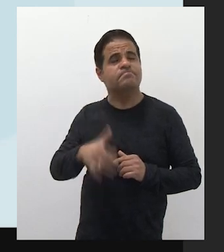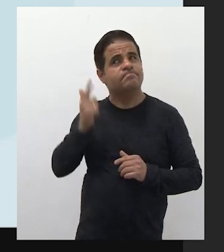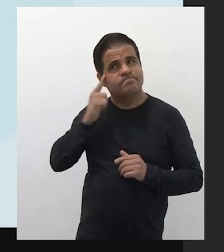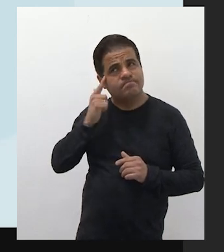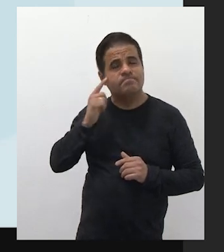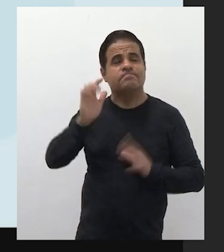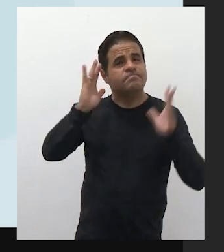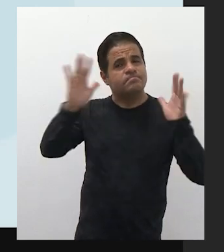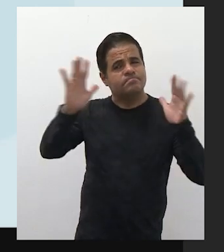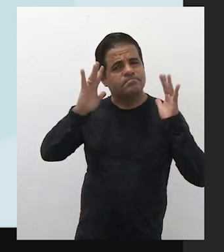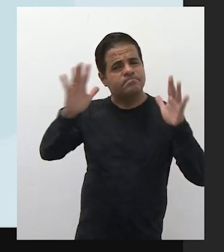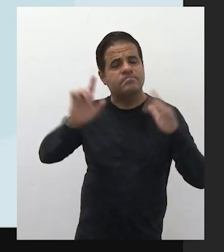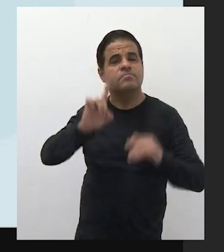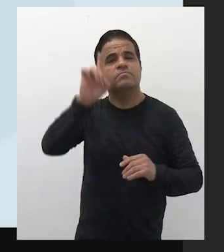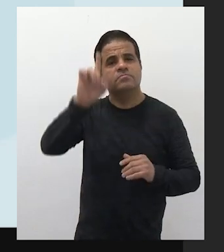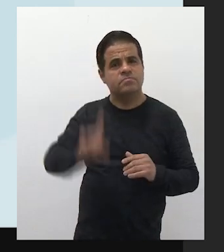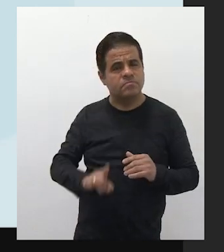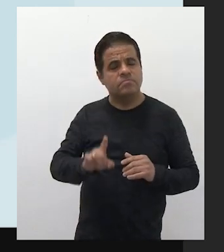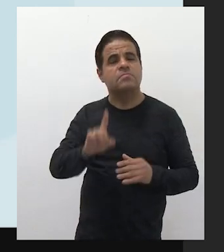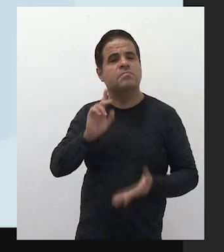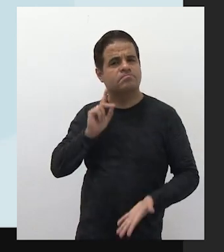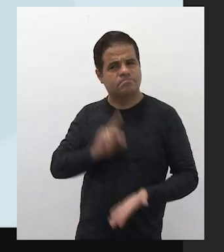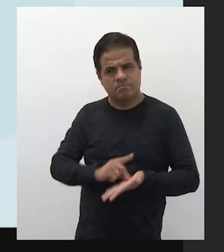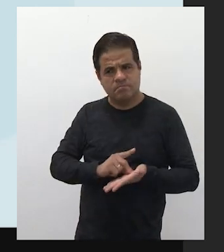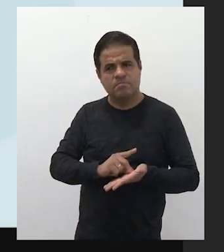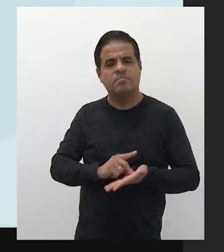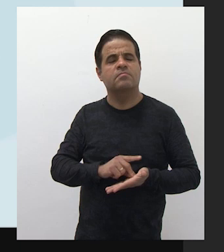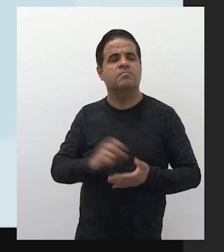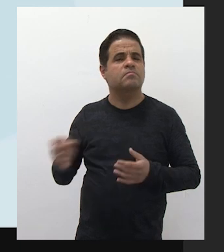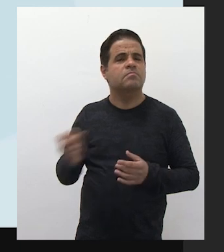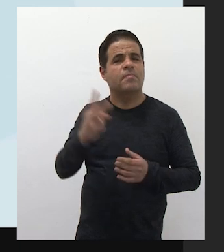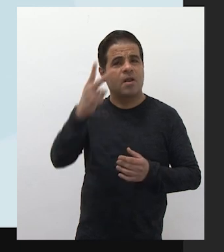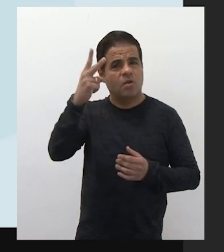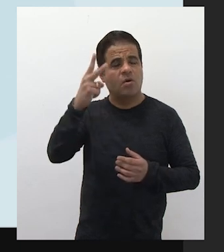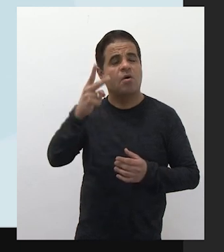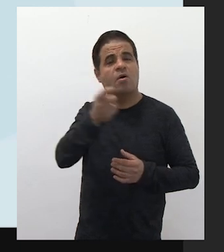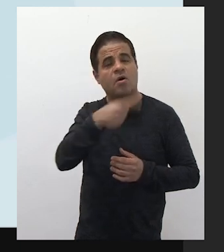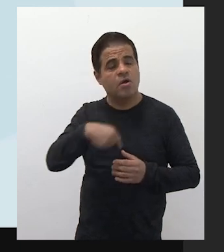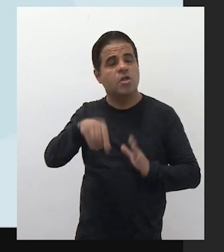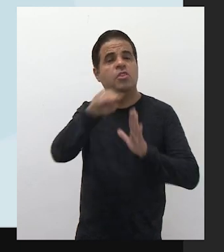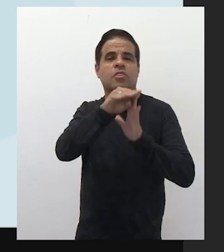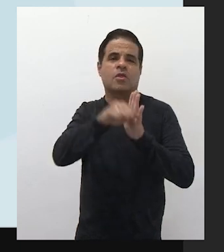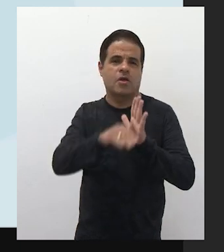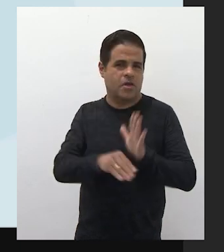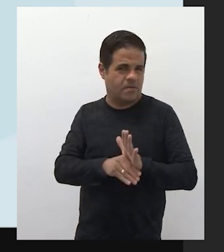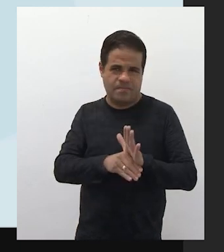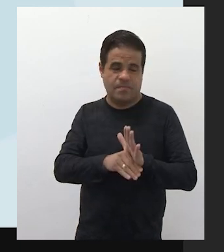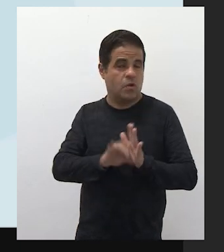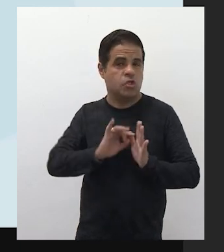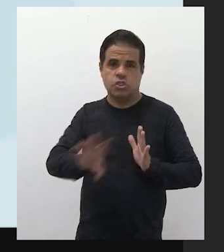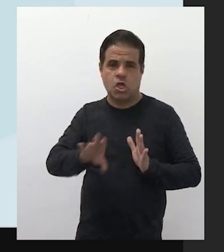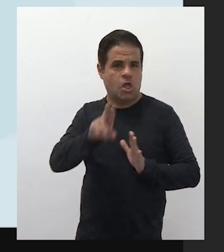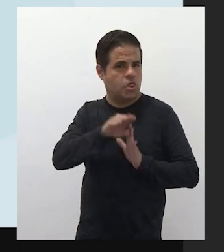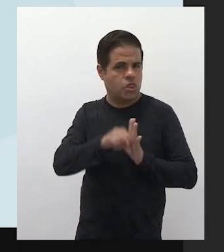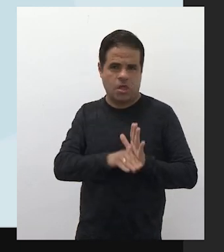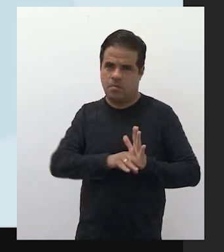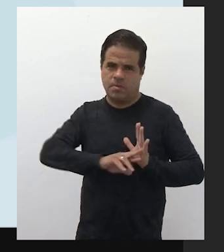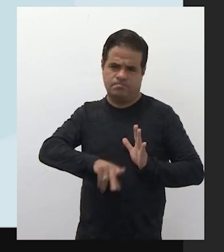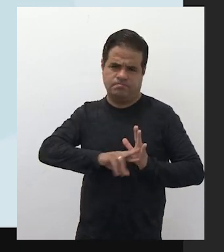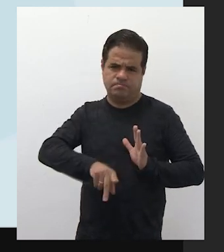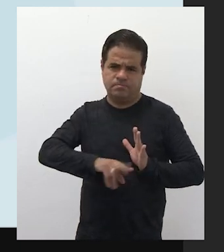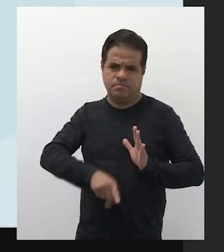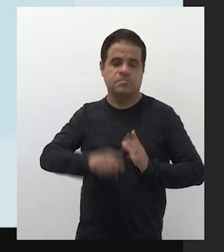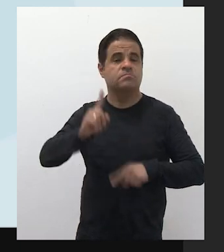de pensamento: o direito é fato, valor e norma, não é só norma. Ele